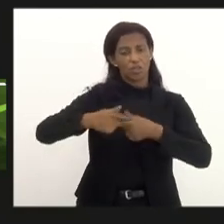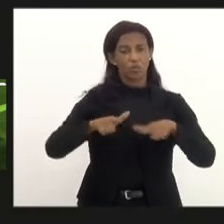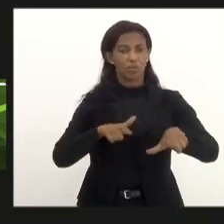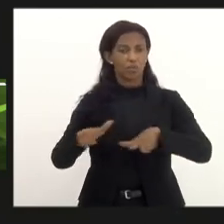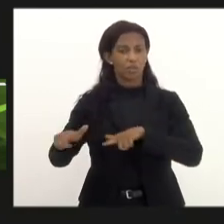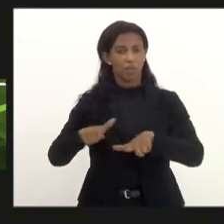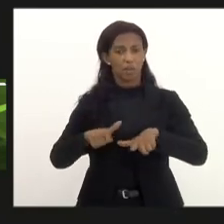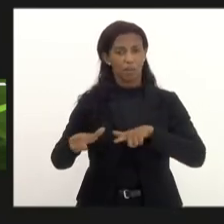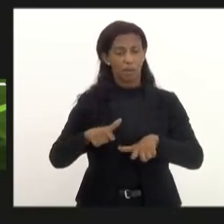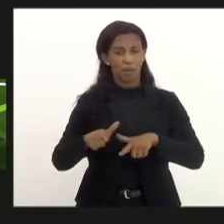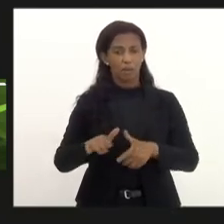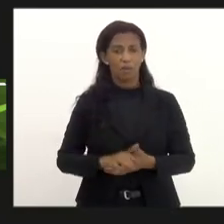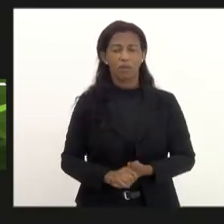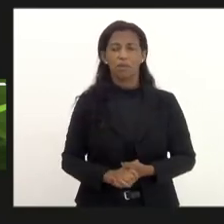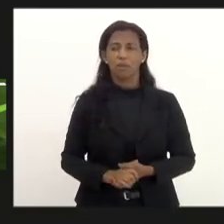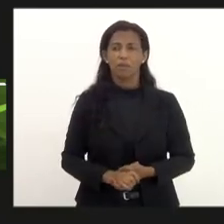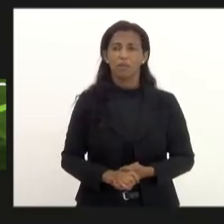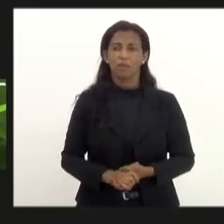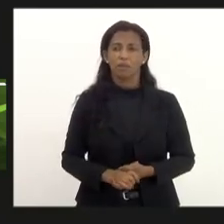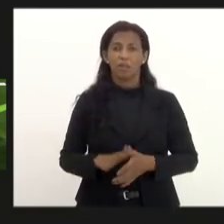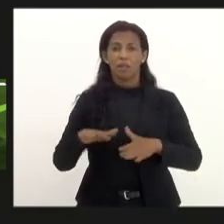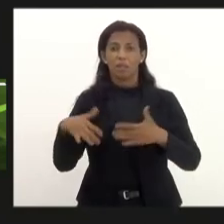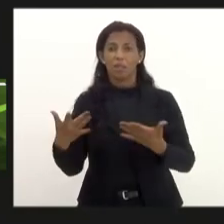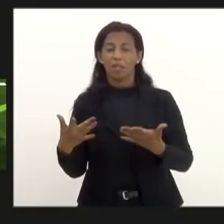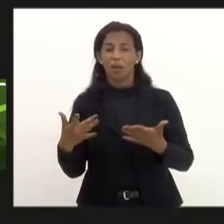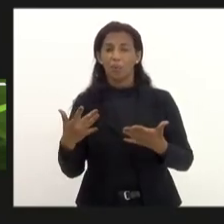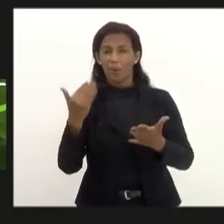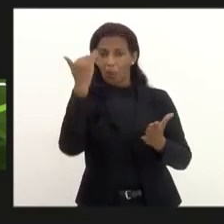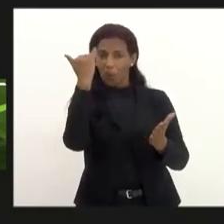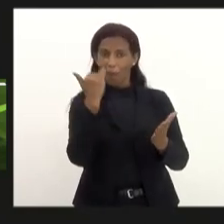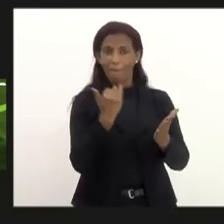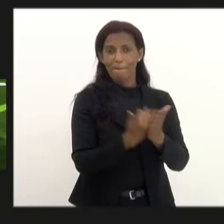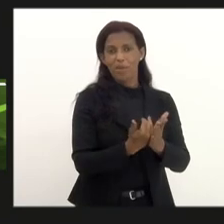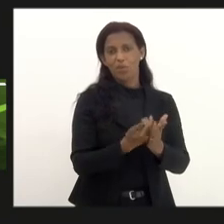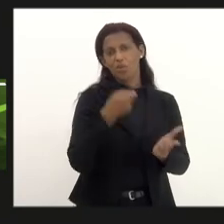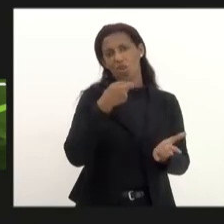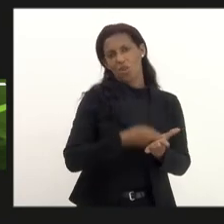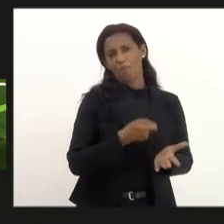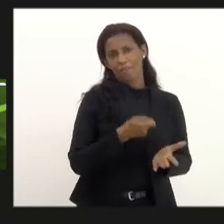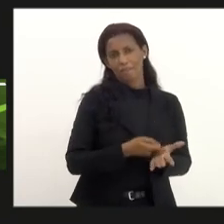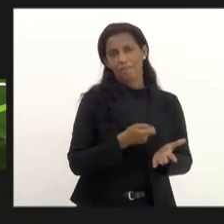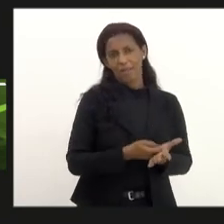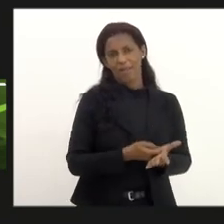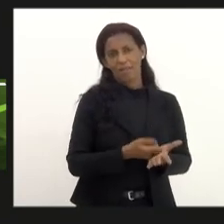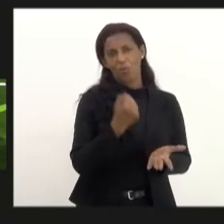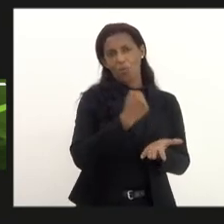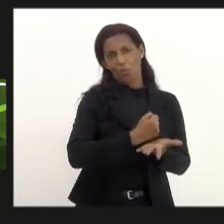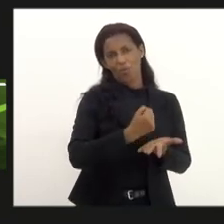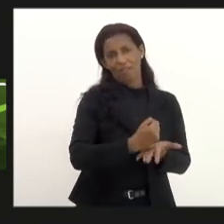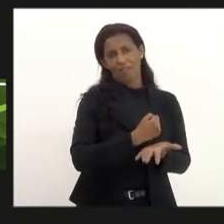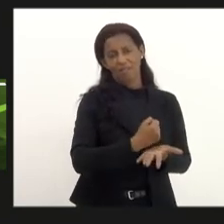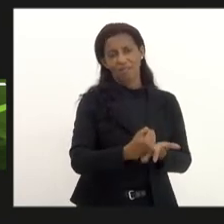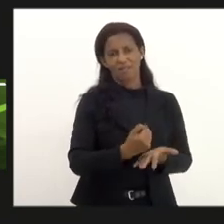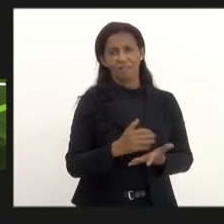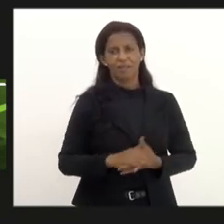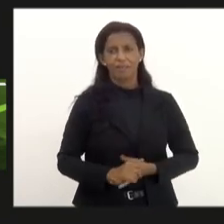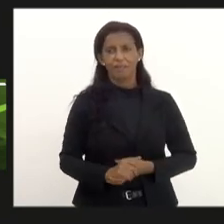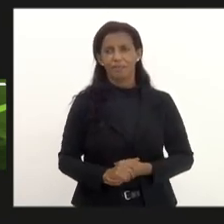não que venham para cumprir aquilo que já eram de obrigação contratual, né?